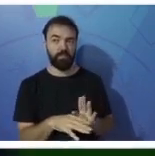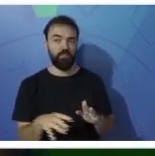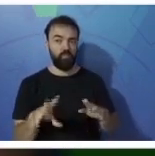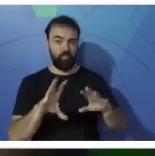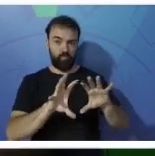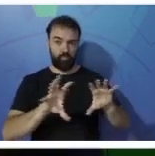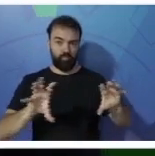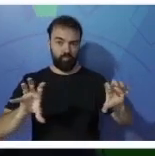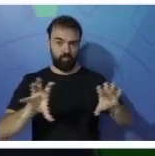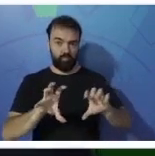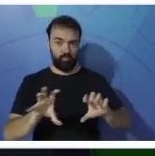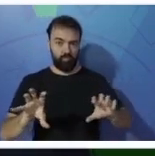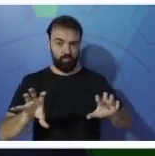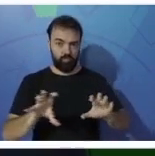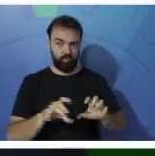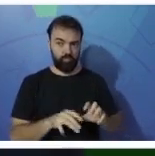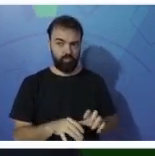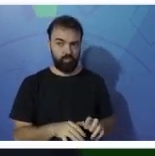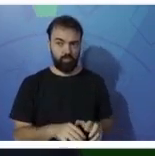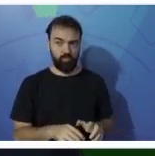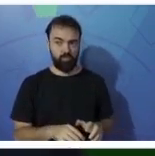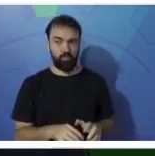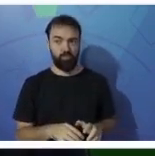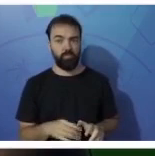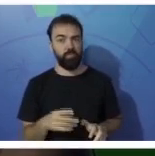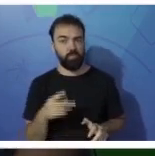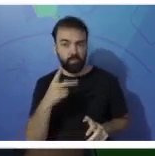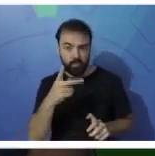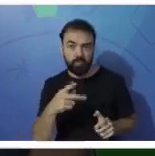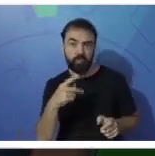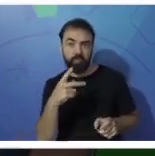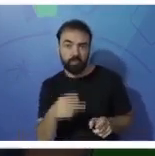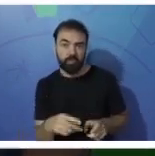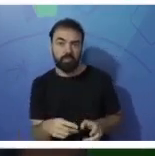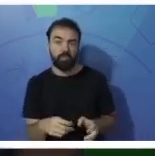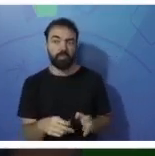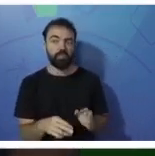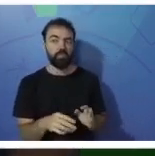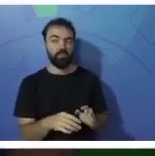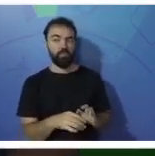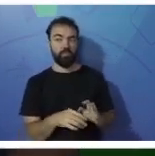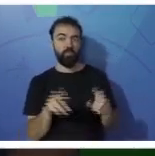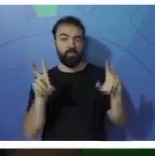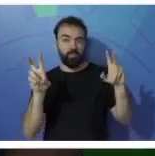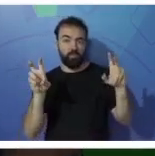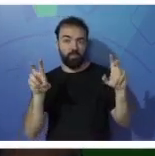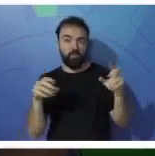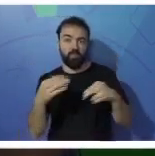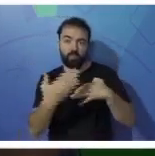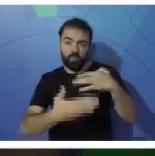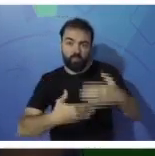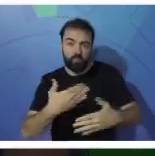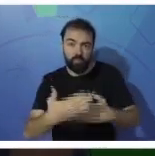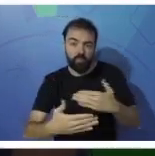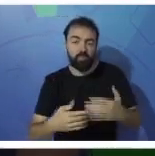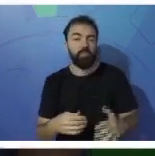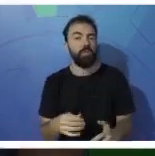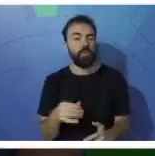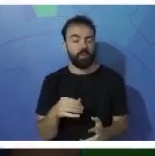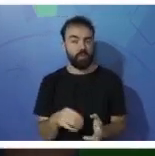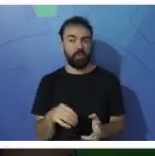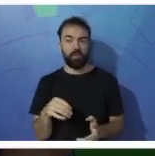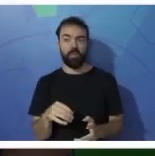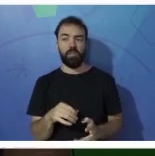do texto. O que que é o corpo do texto? É o desenvolvimento do assunto da sua carta. Ah, pode ser uma